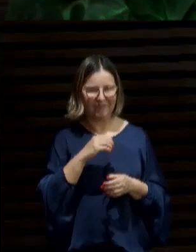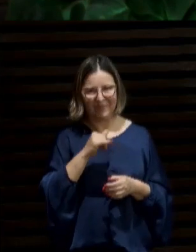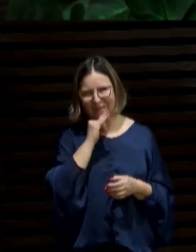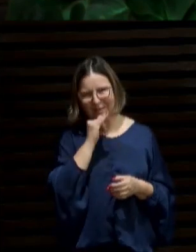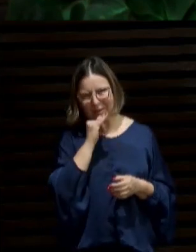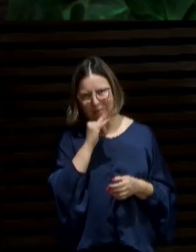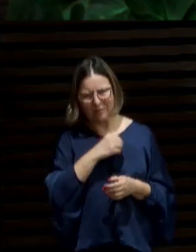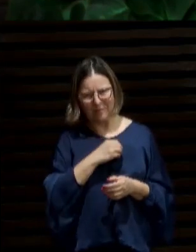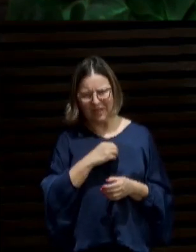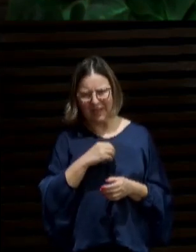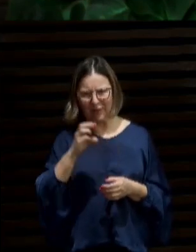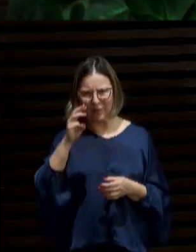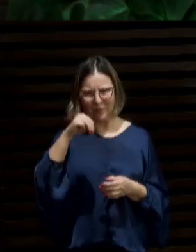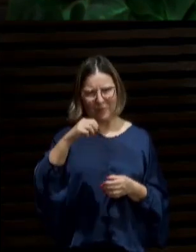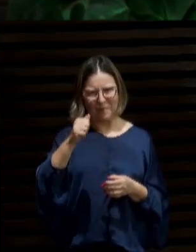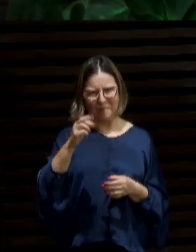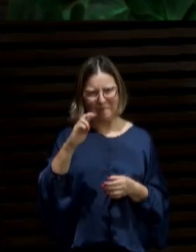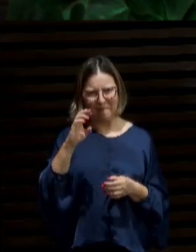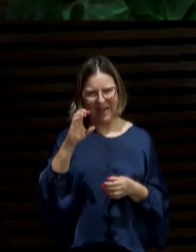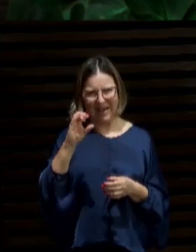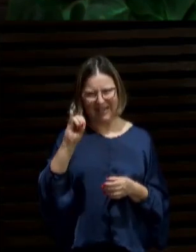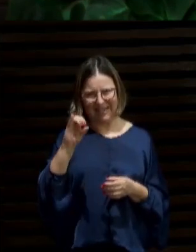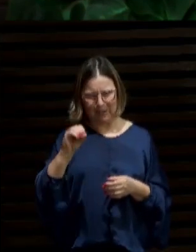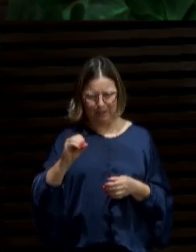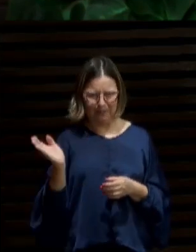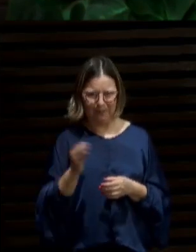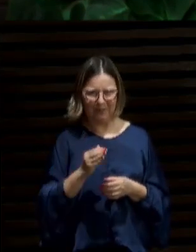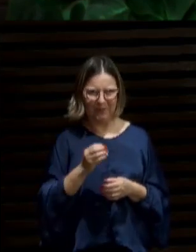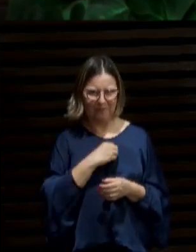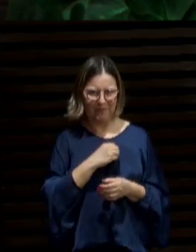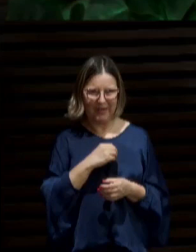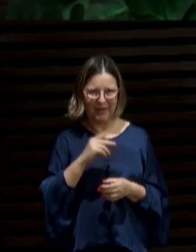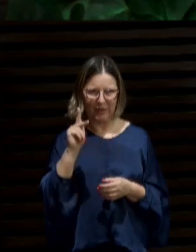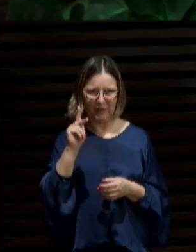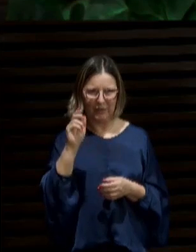Mizubuchi, a iniquidade do Pedro